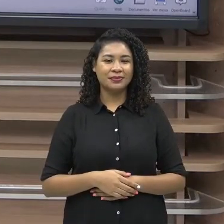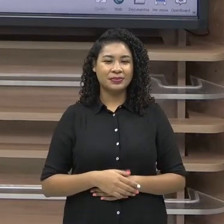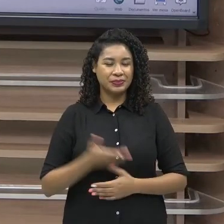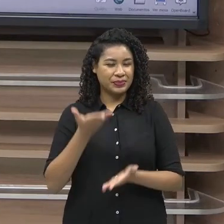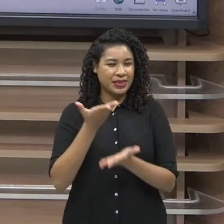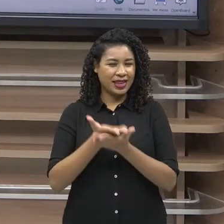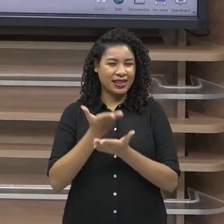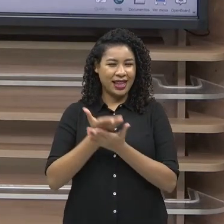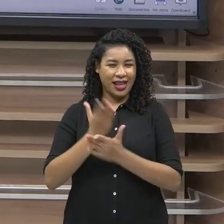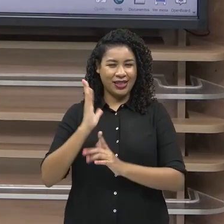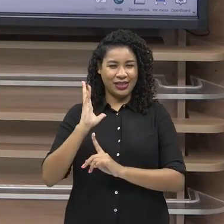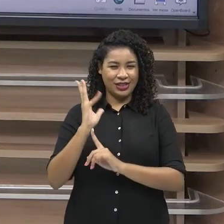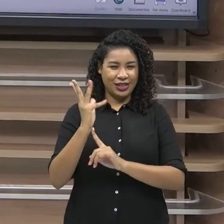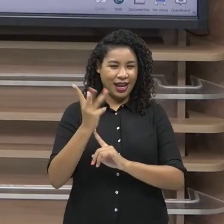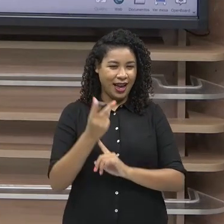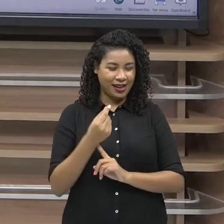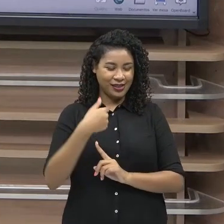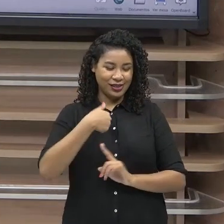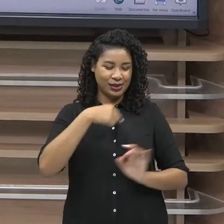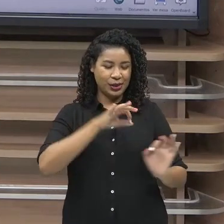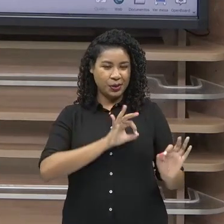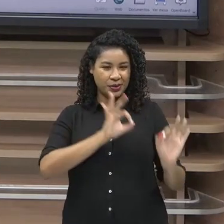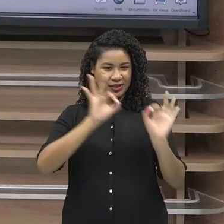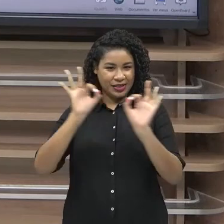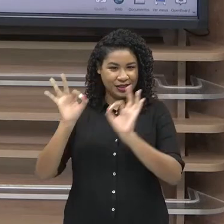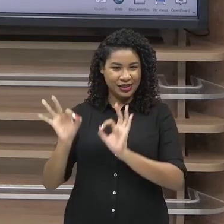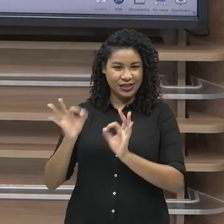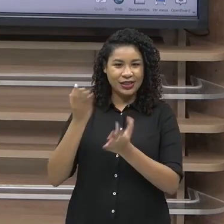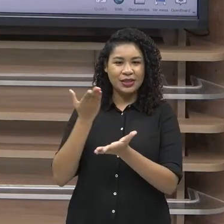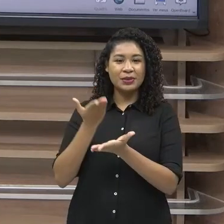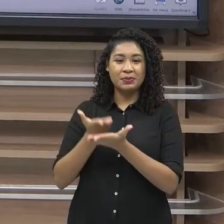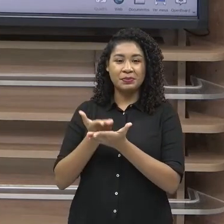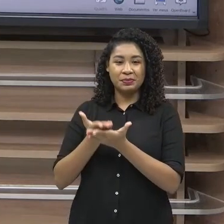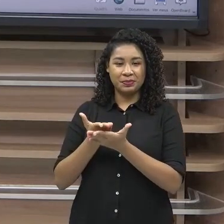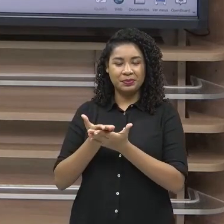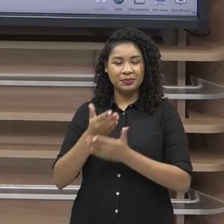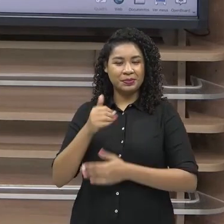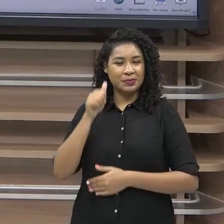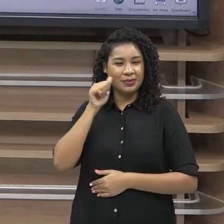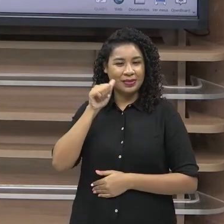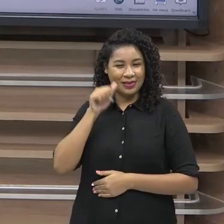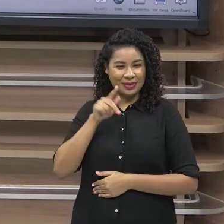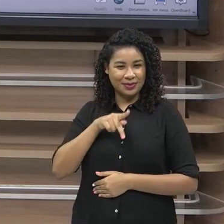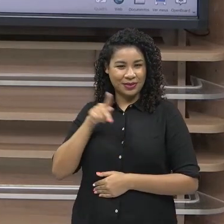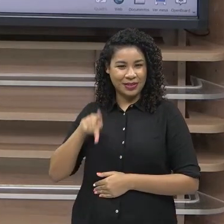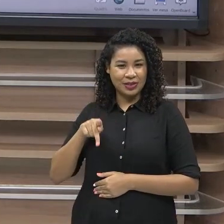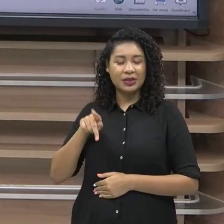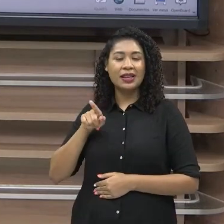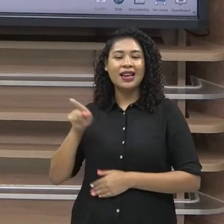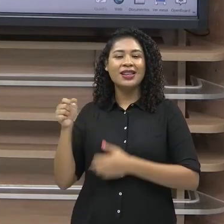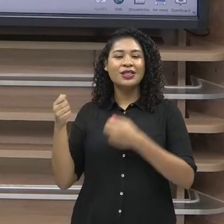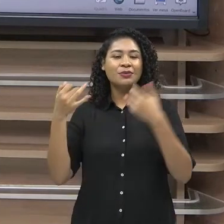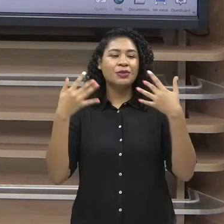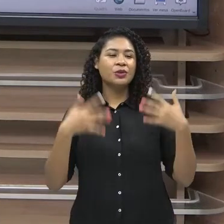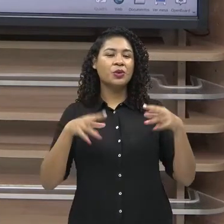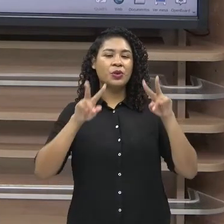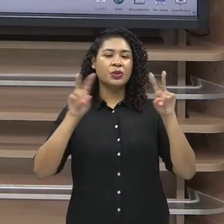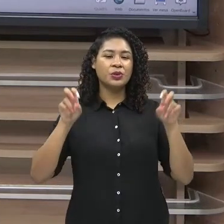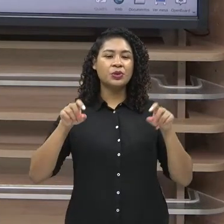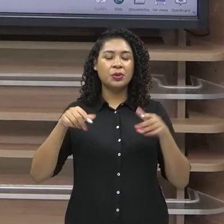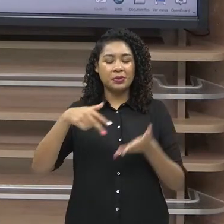estava olhando há pouco, né? Da professora Arlênia, que ela falava sobre o carimbó, né? E